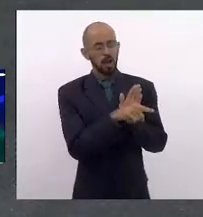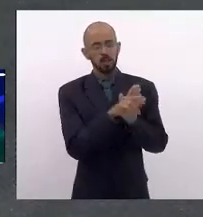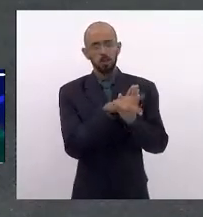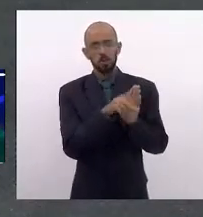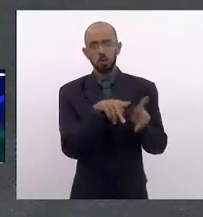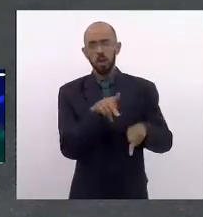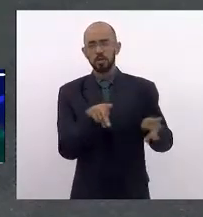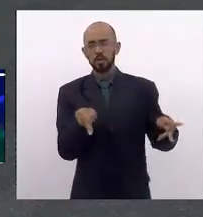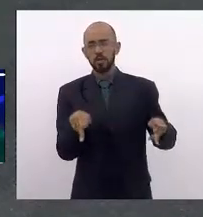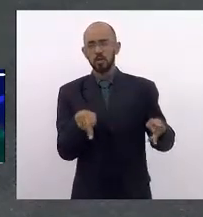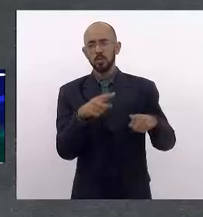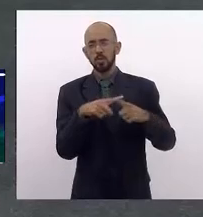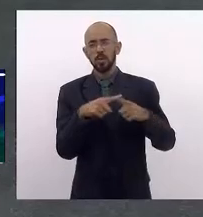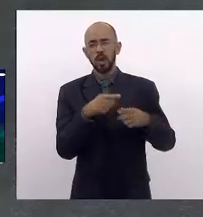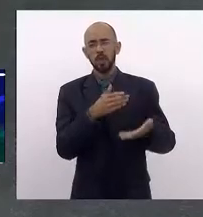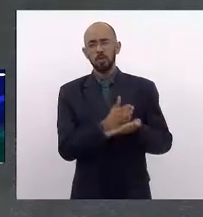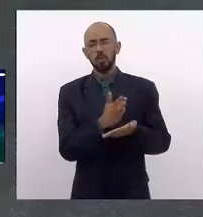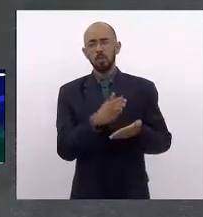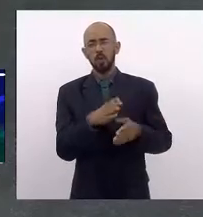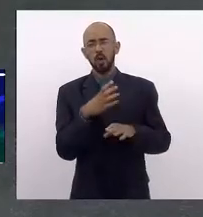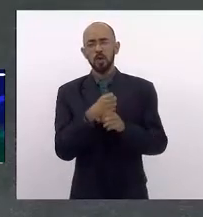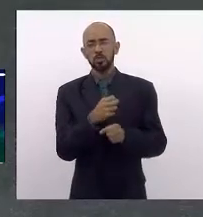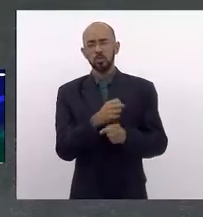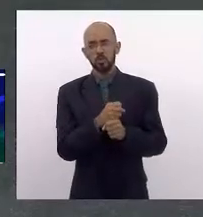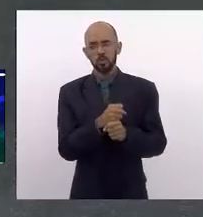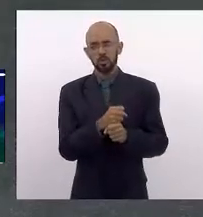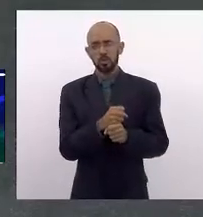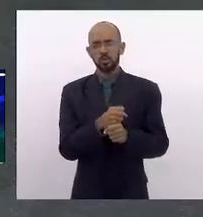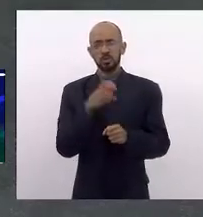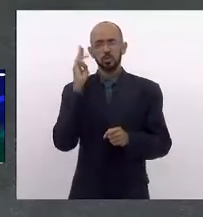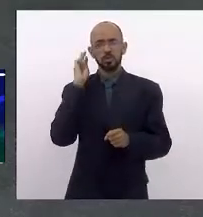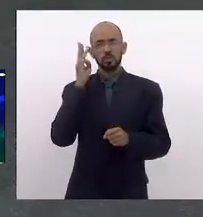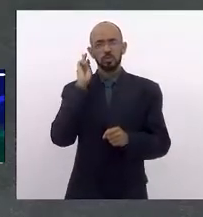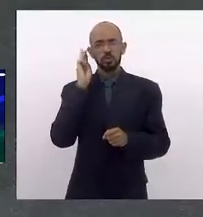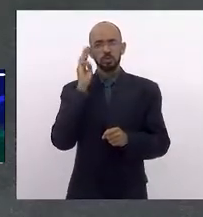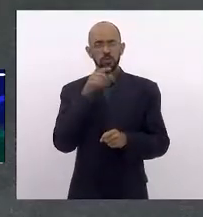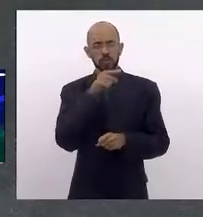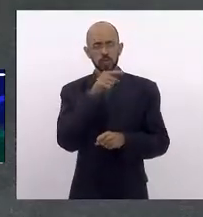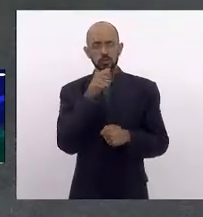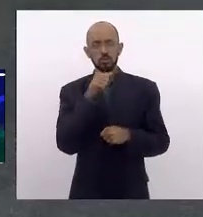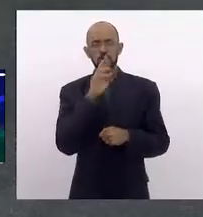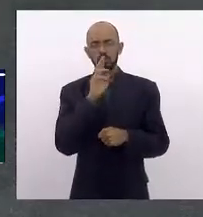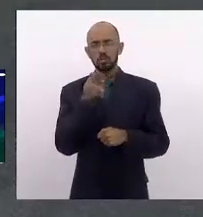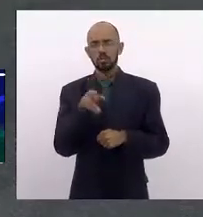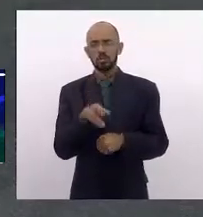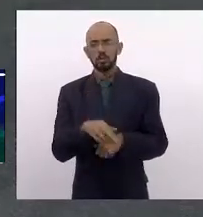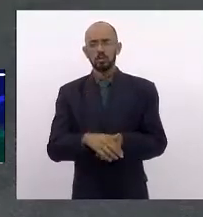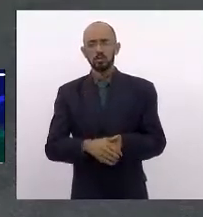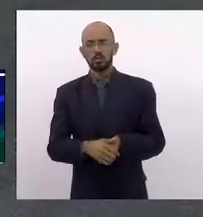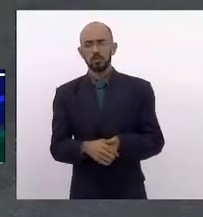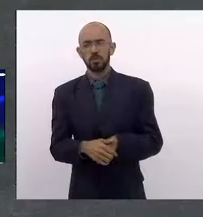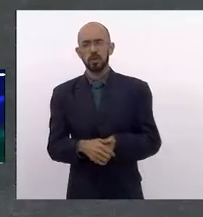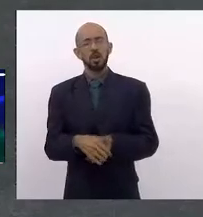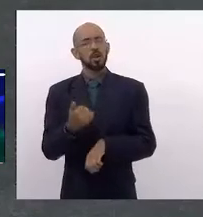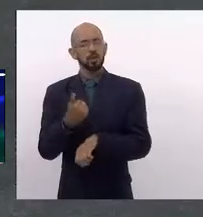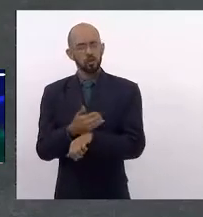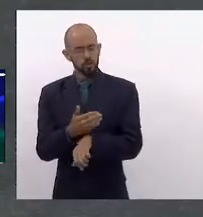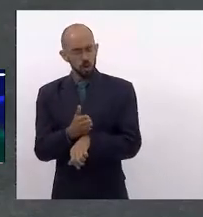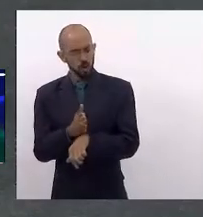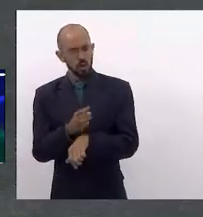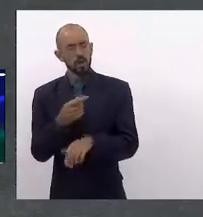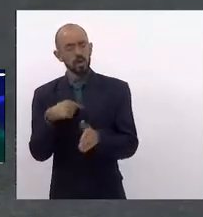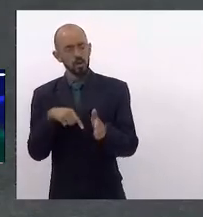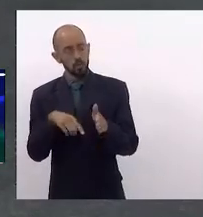para perguntar o porquê que aprovaram as contas tuição vício vocês vão ter que responder e a todo momento eu fiz esse apelo